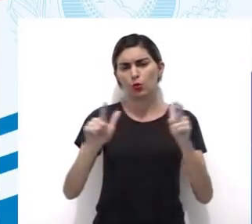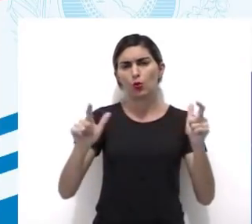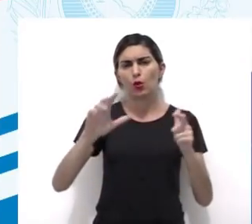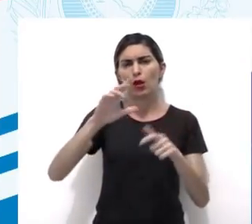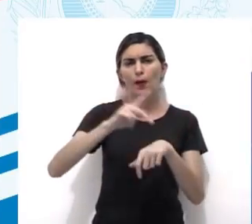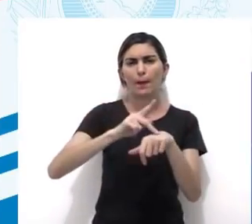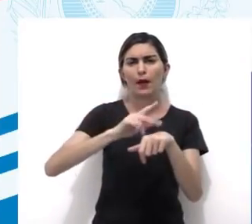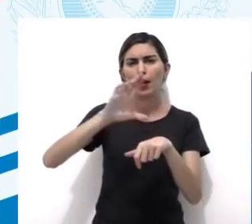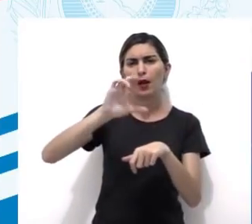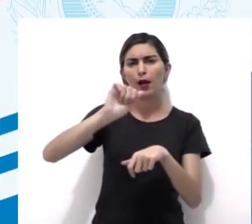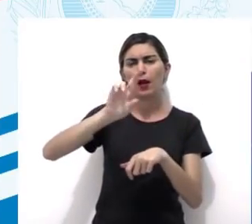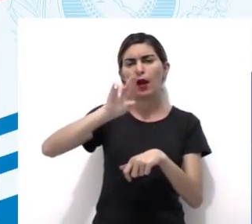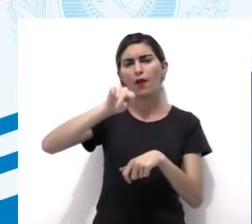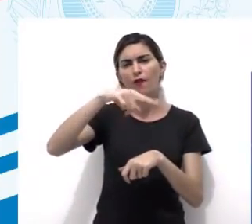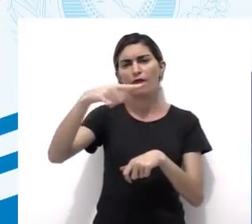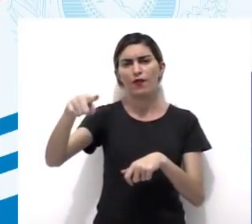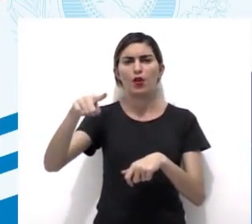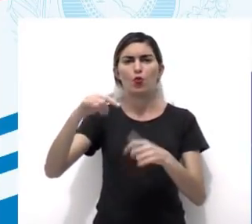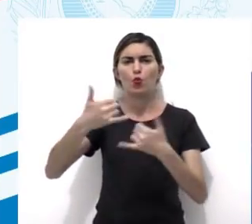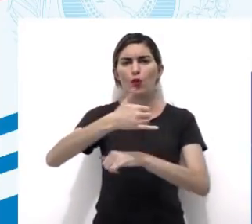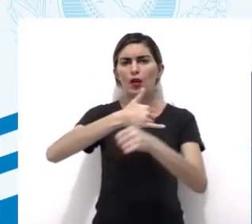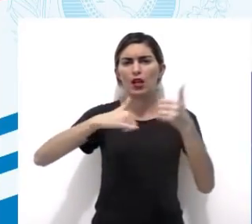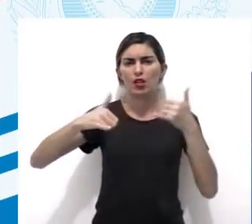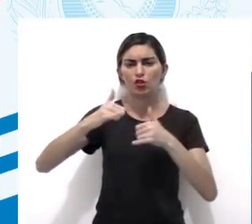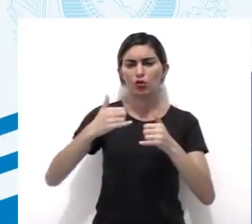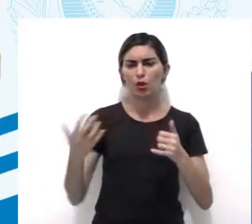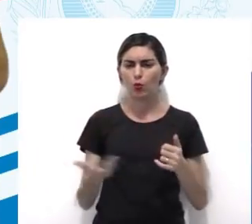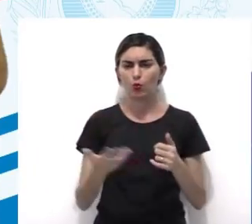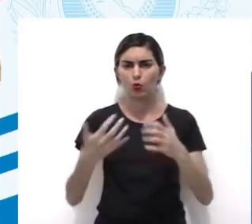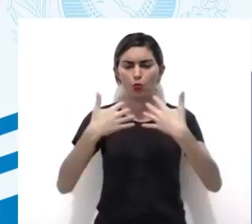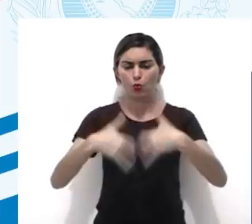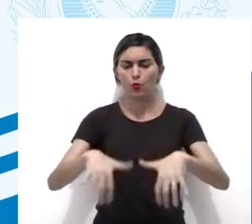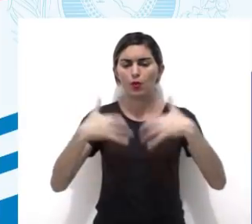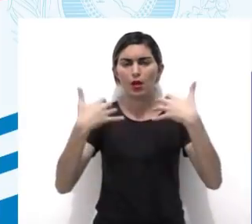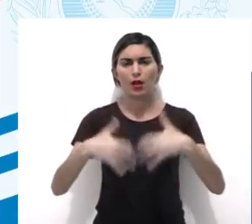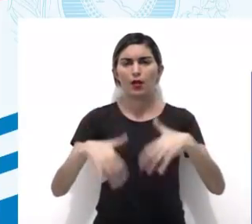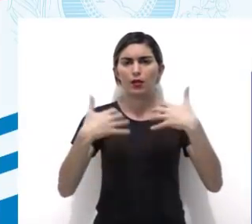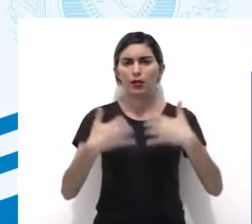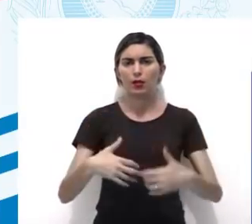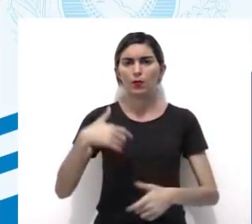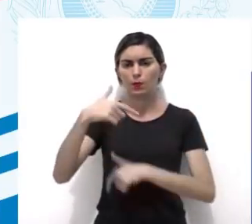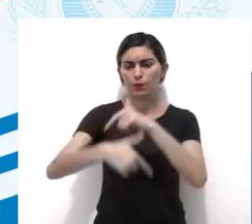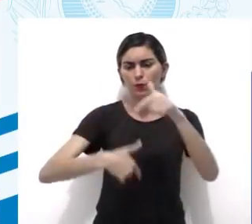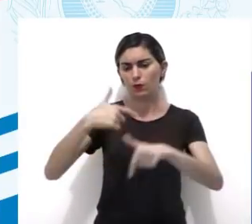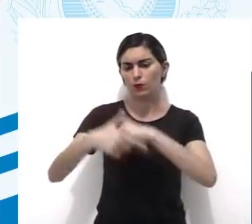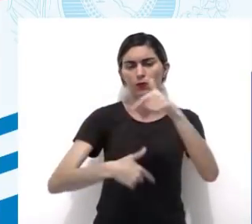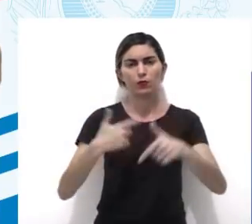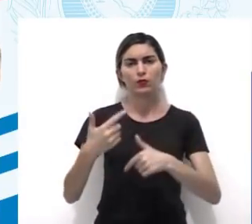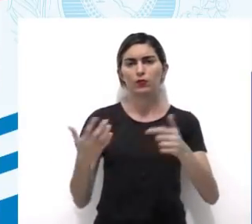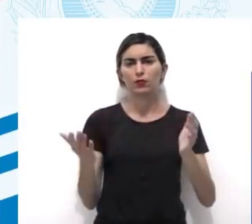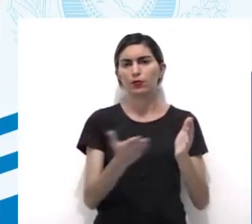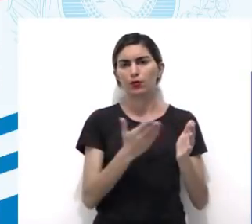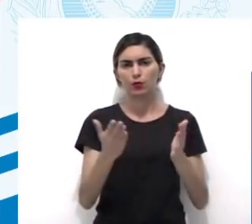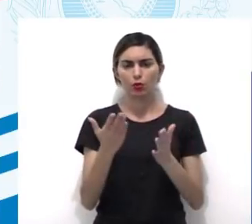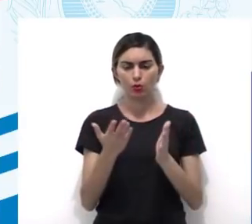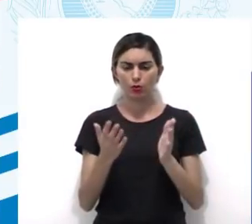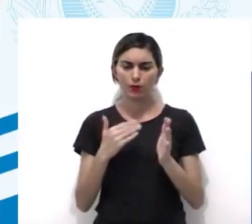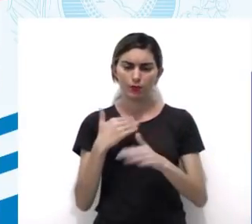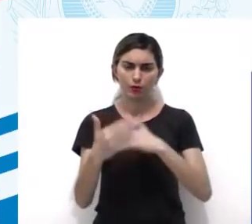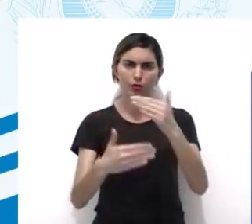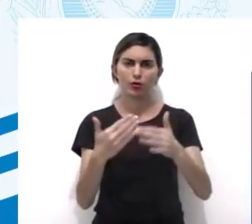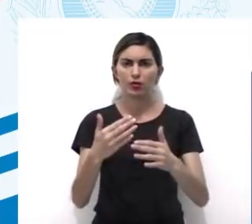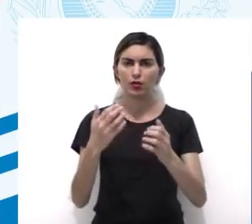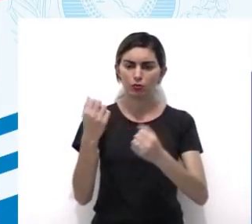do carvão como fonte de energia para impulsionar a máquina a vapor. Então a gente tem um processo de transferência aí